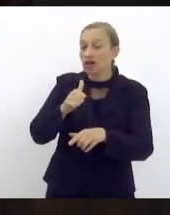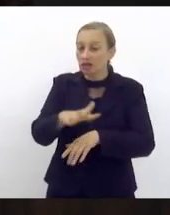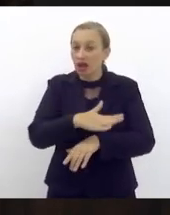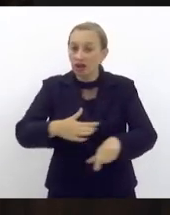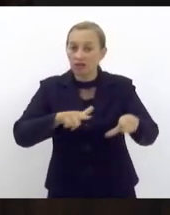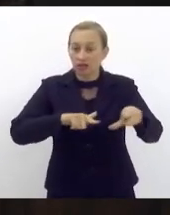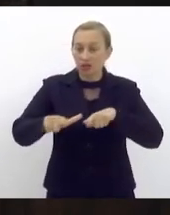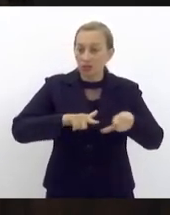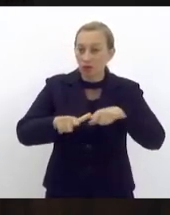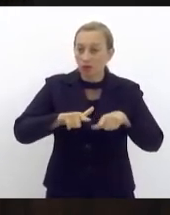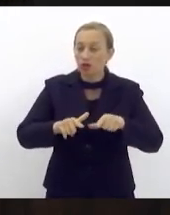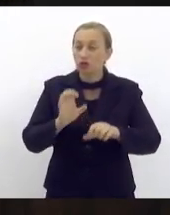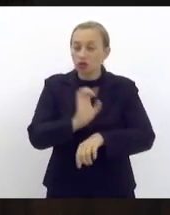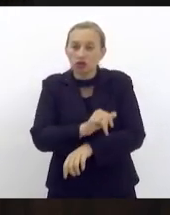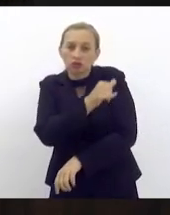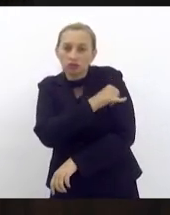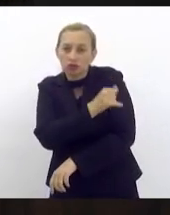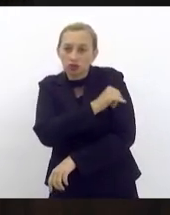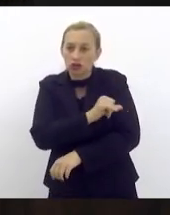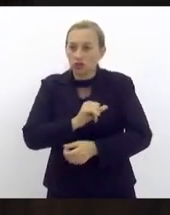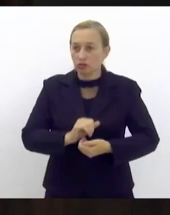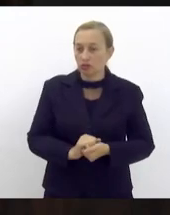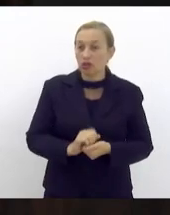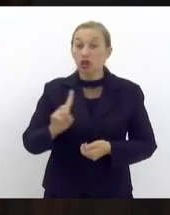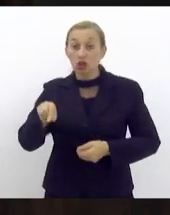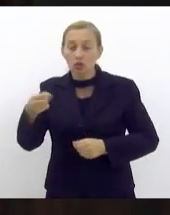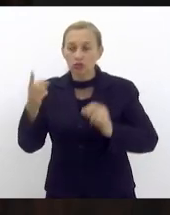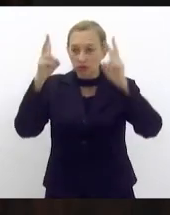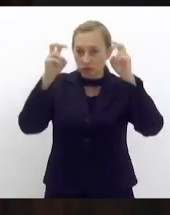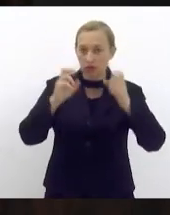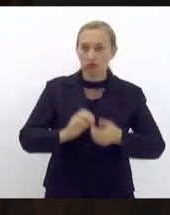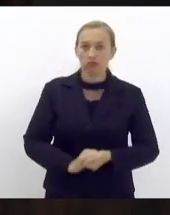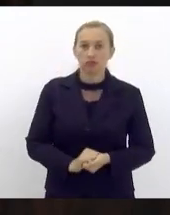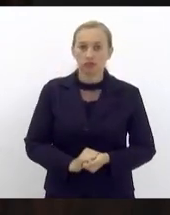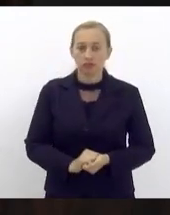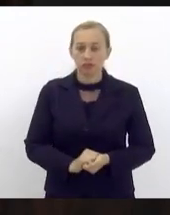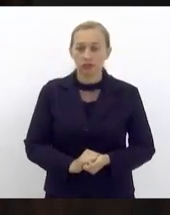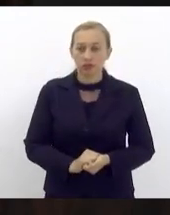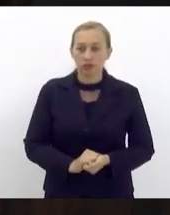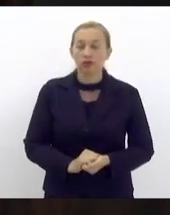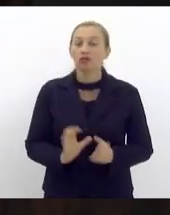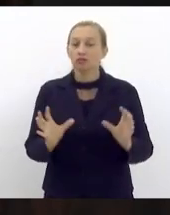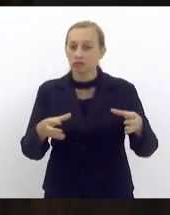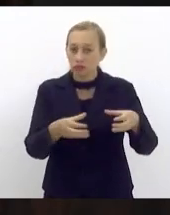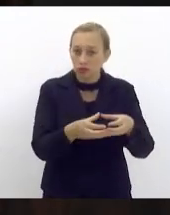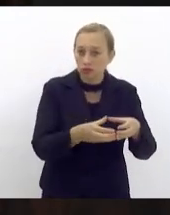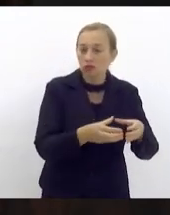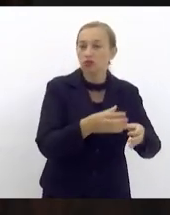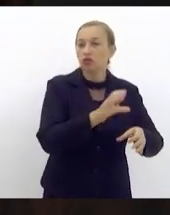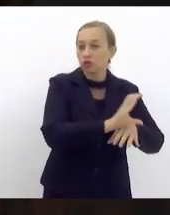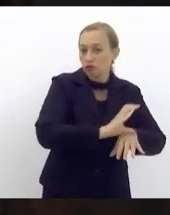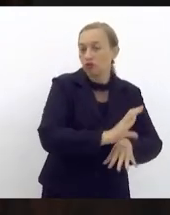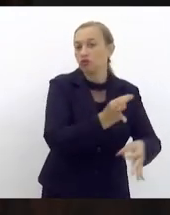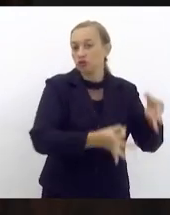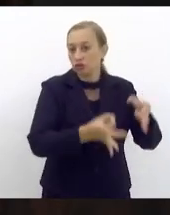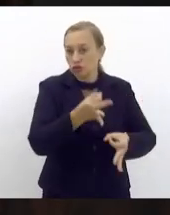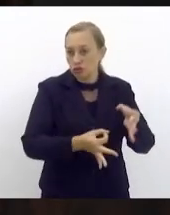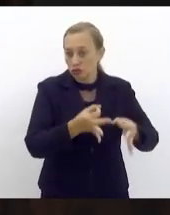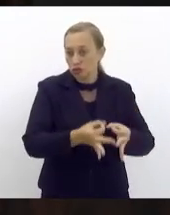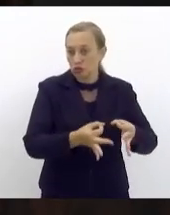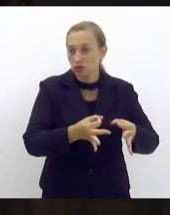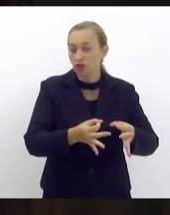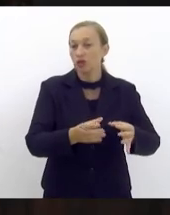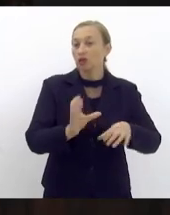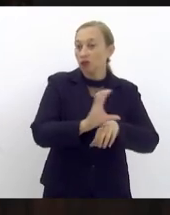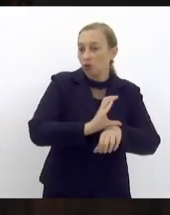no âmbito do Estado do Rio de Janeiro e da outras providências pareceres das comissões de constituições de Justiça pela